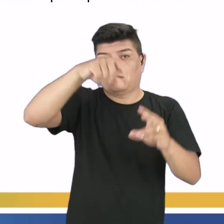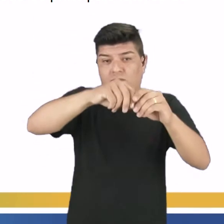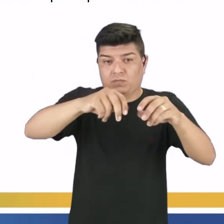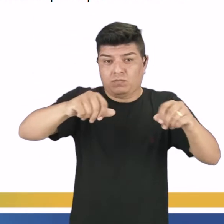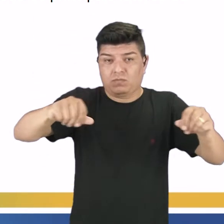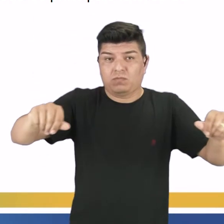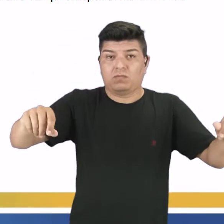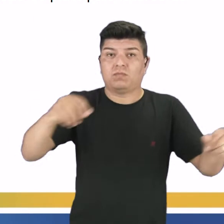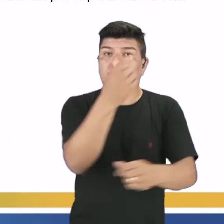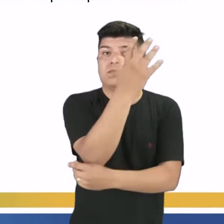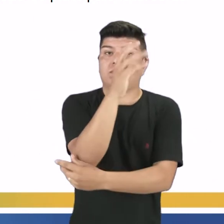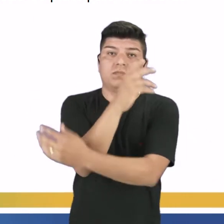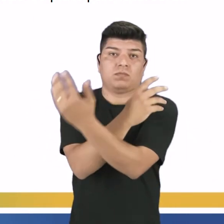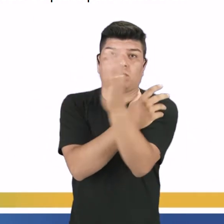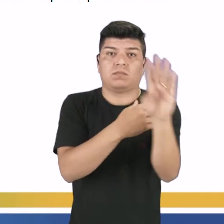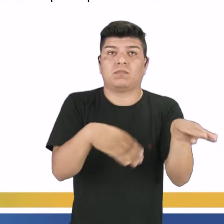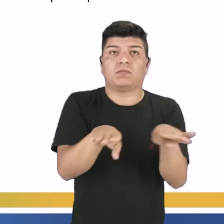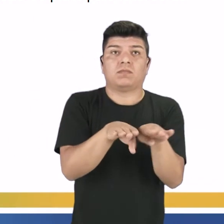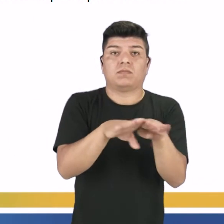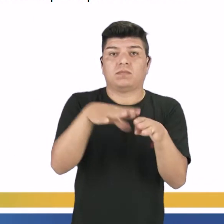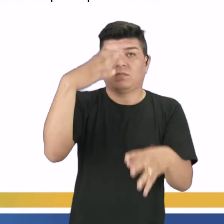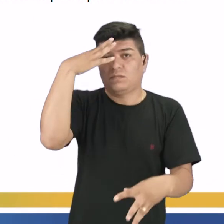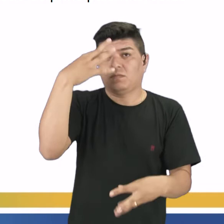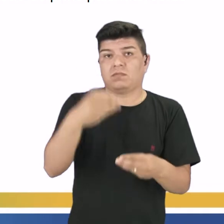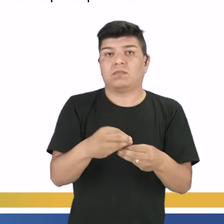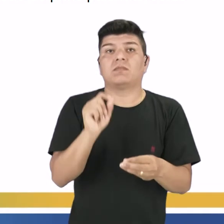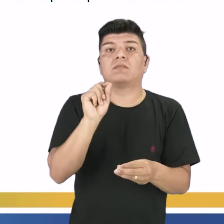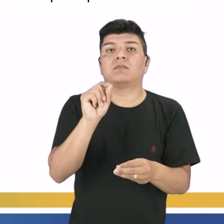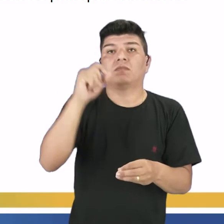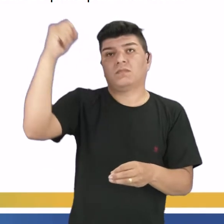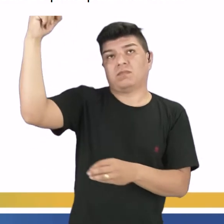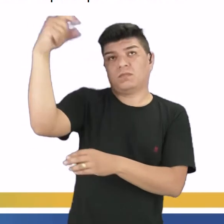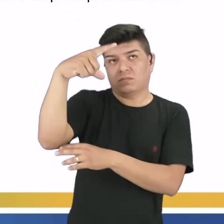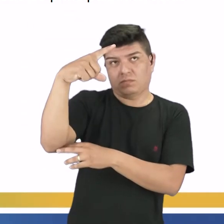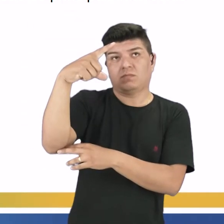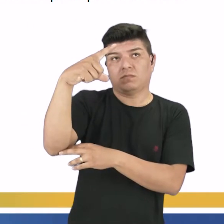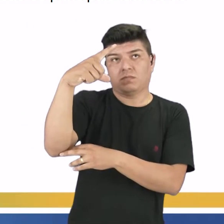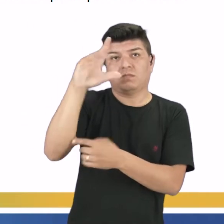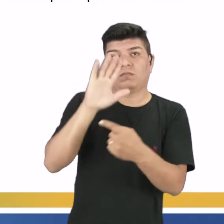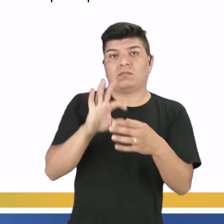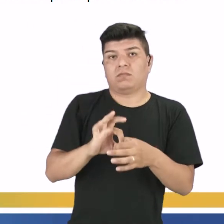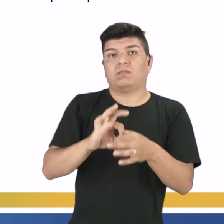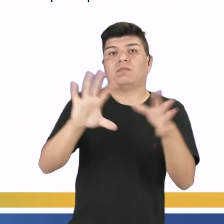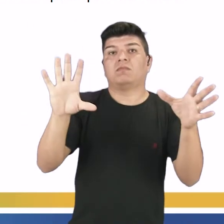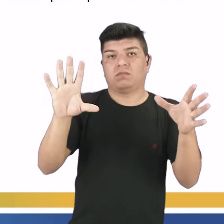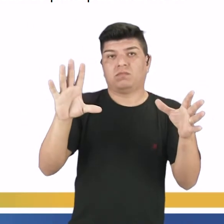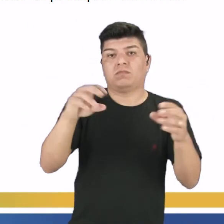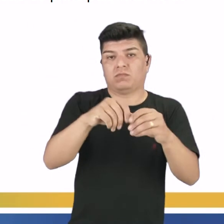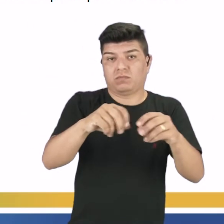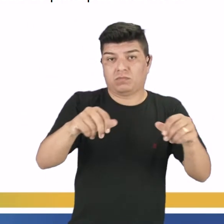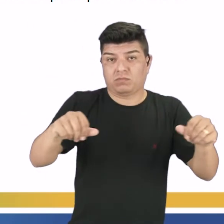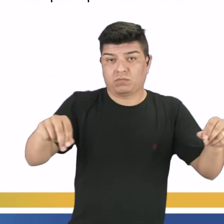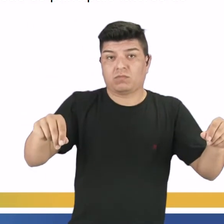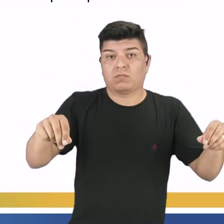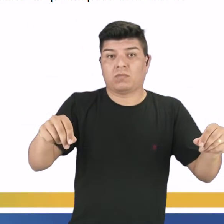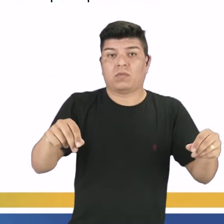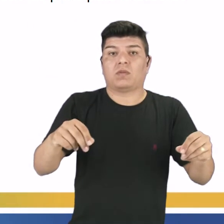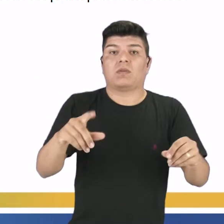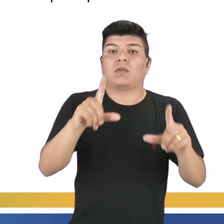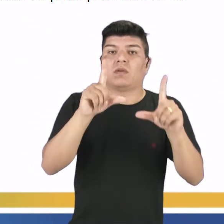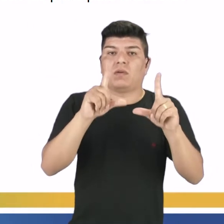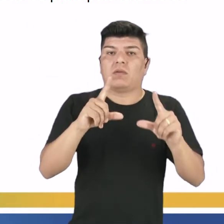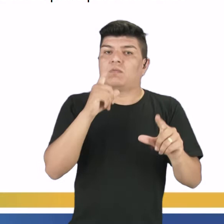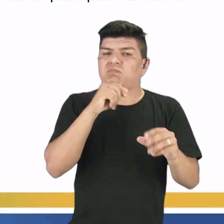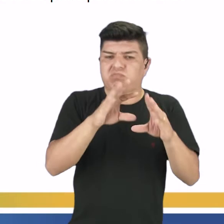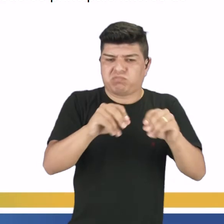e nas plantas. Sabe-se que a incidência de luz, a disponibilidade de nutrientes e a umidade do